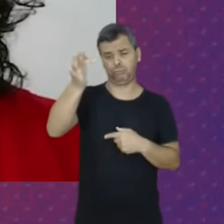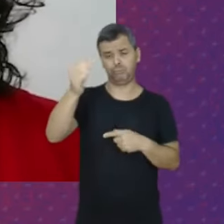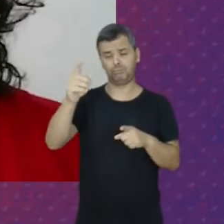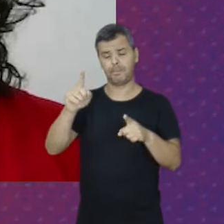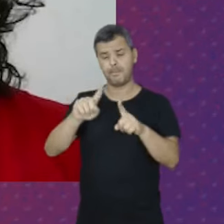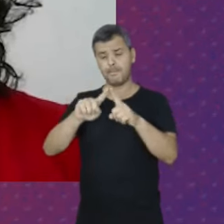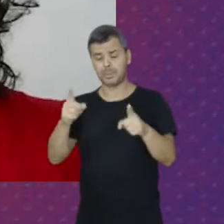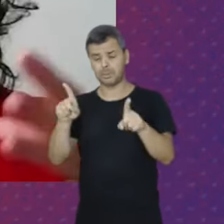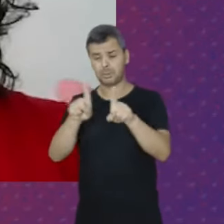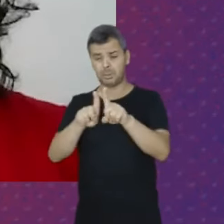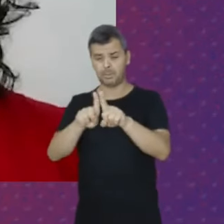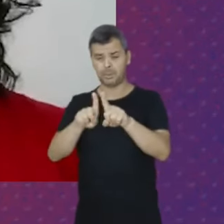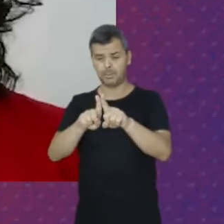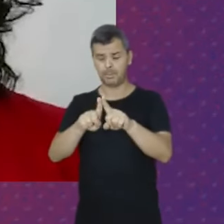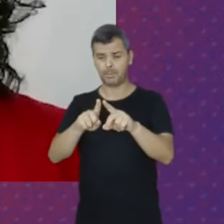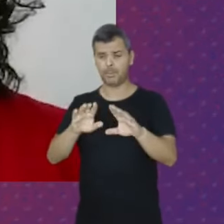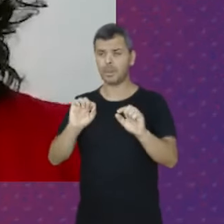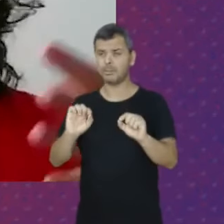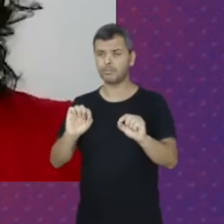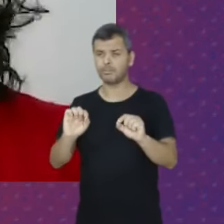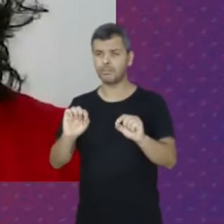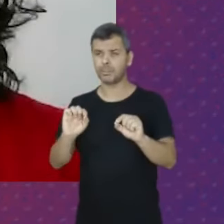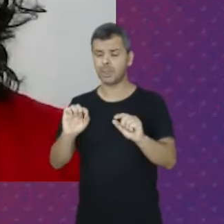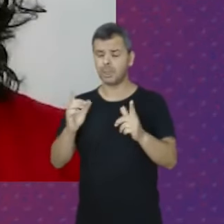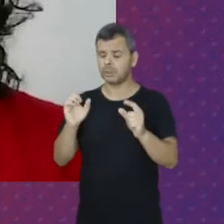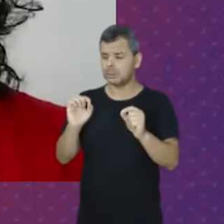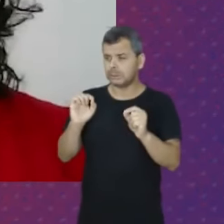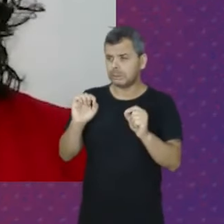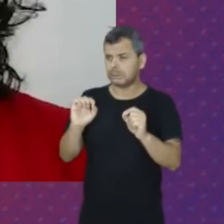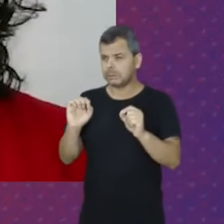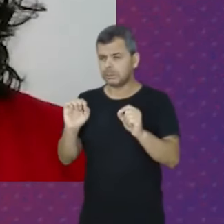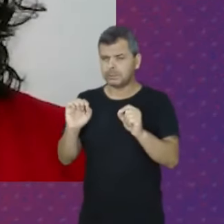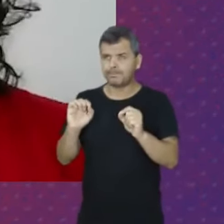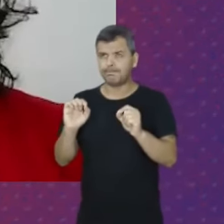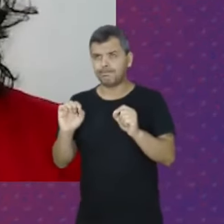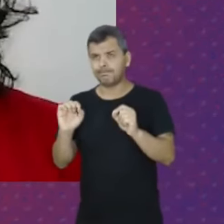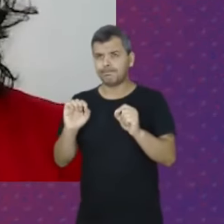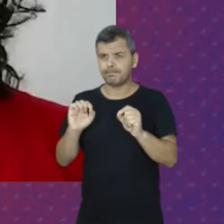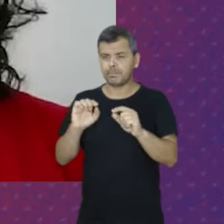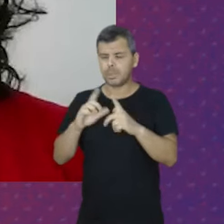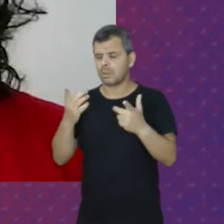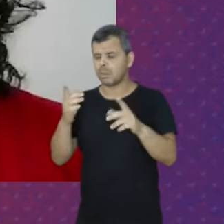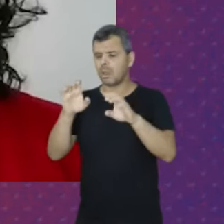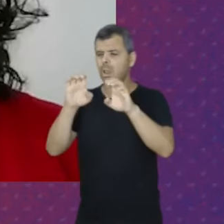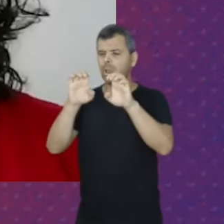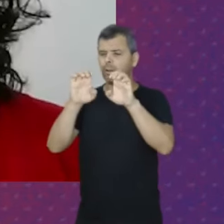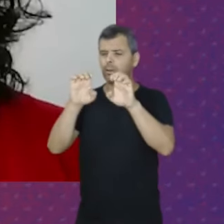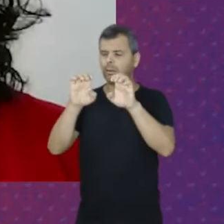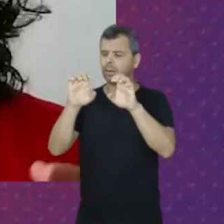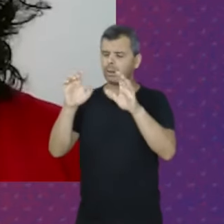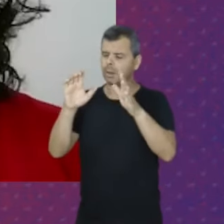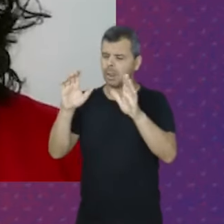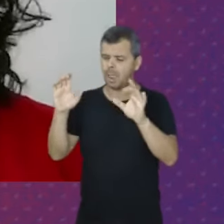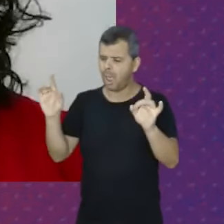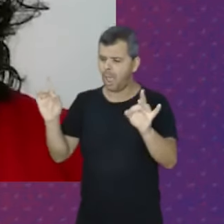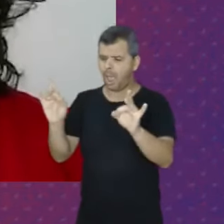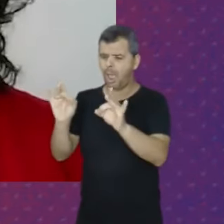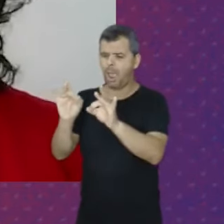também causam uma situação que desestrutura totalmente